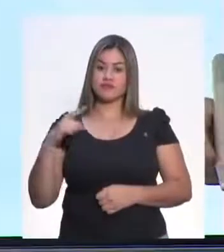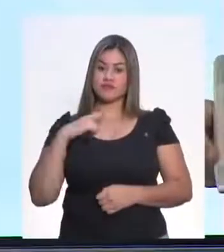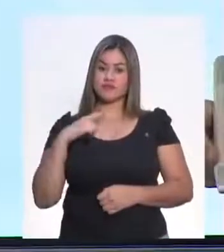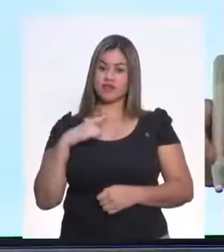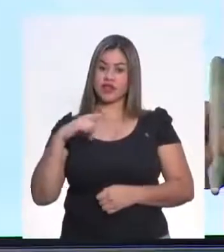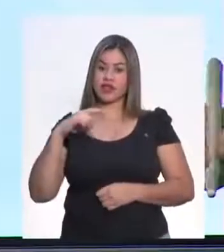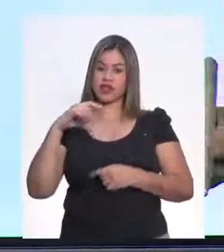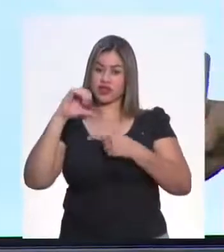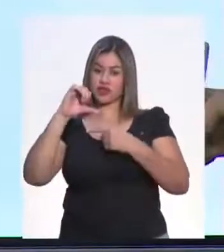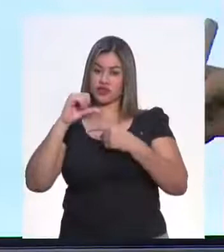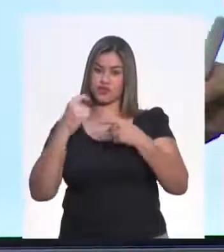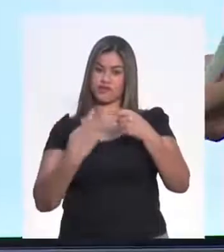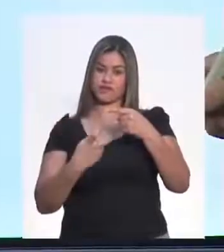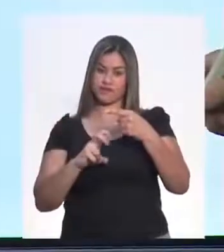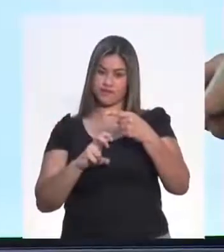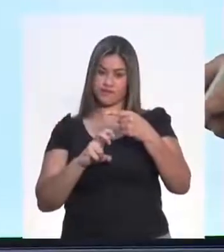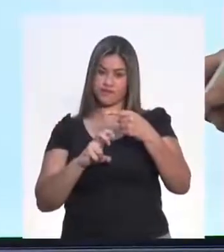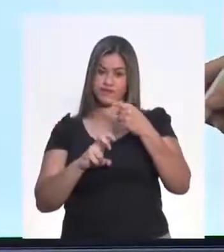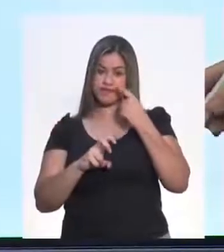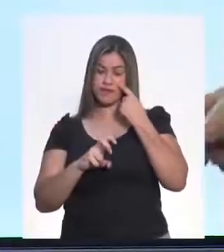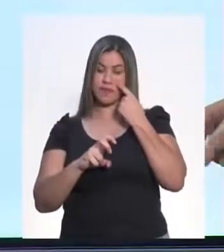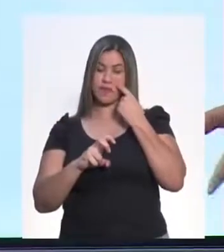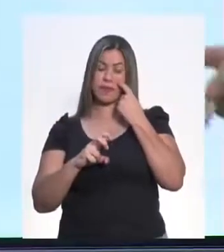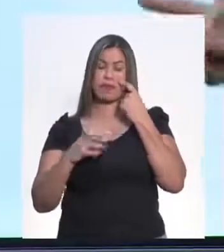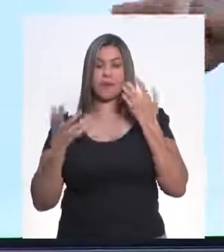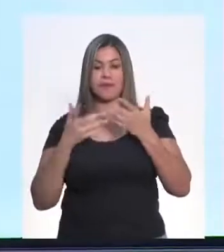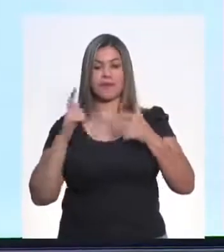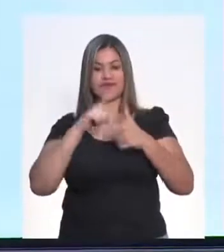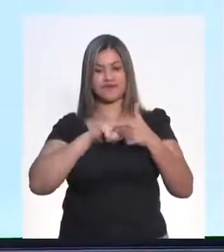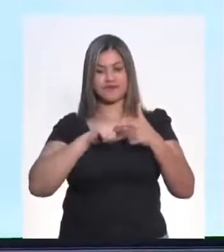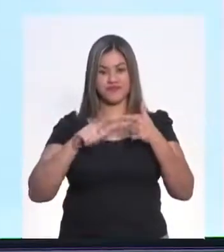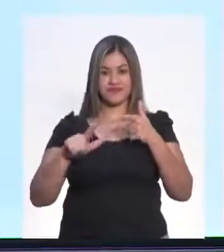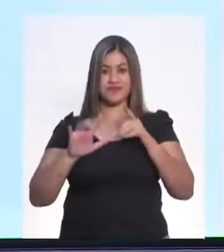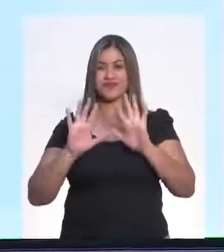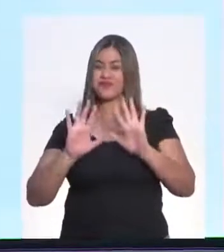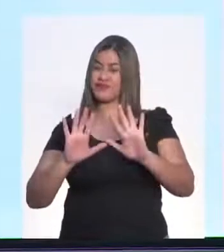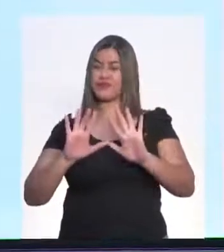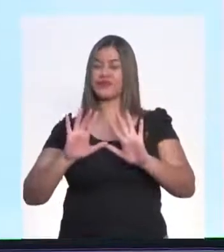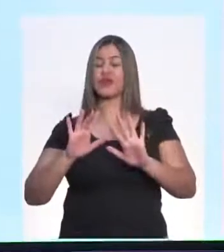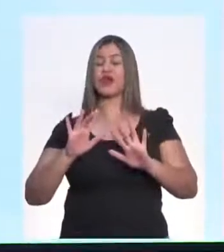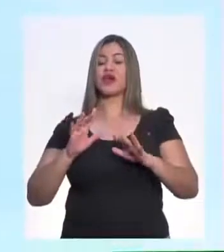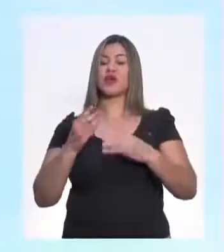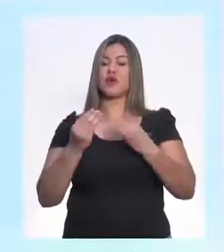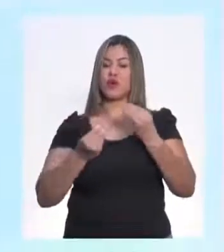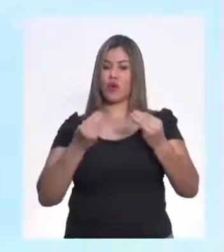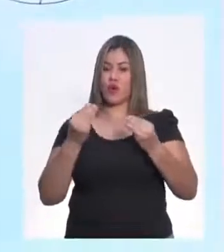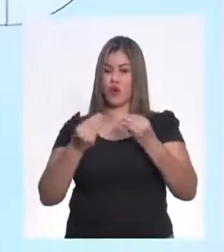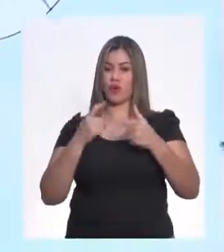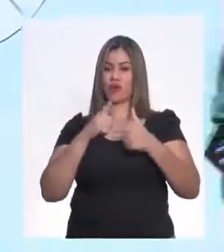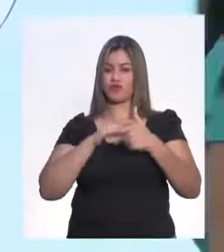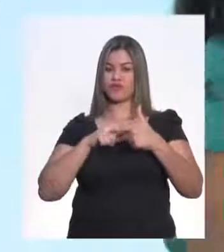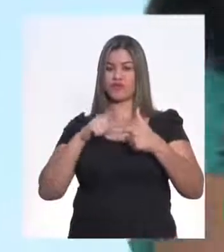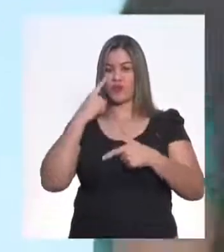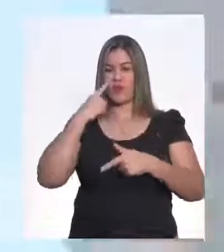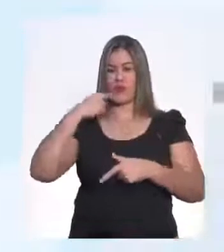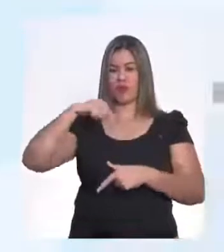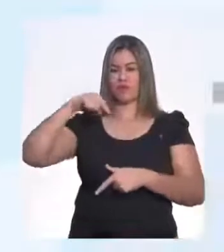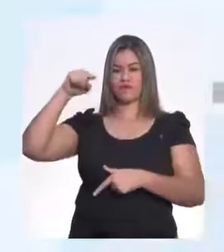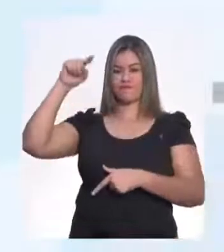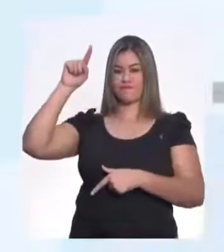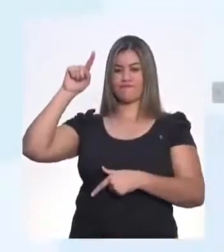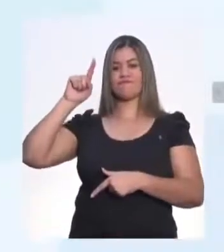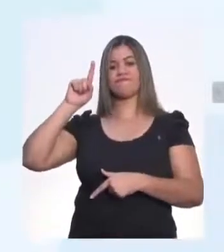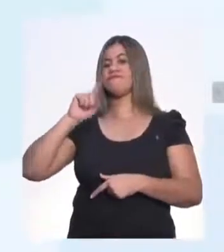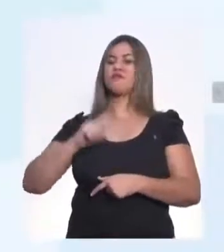9 quinzeavos. Vou efetuar a divisão. Vou fazer a divisão aqui em cima. 9 dividido